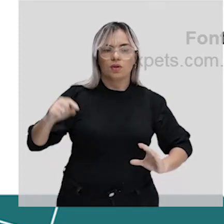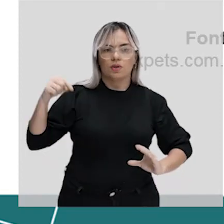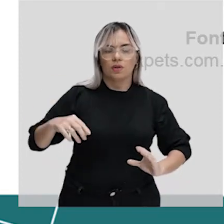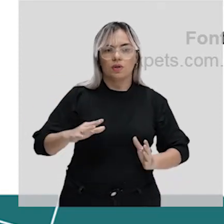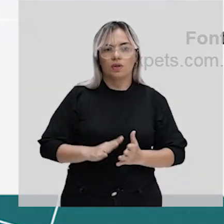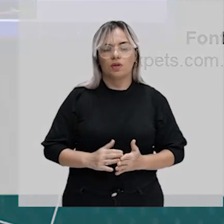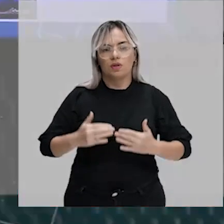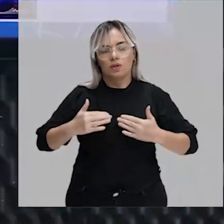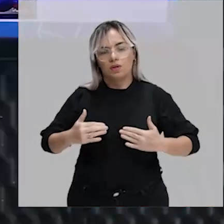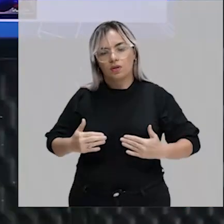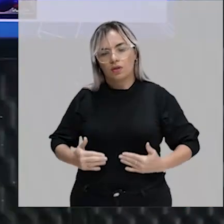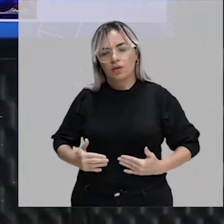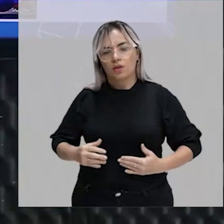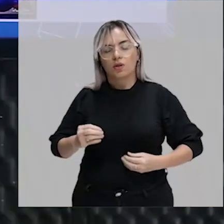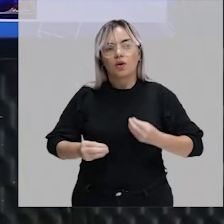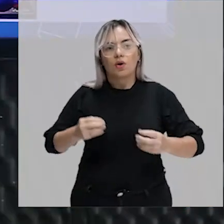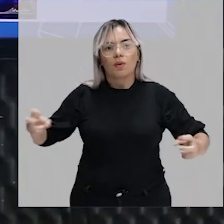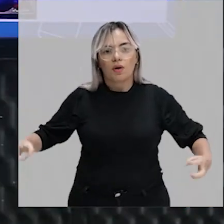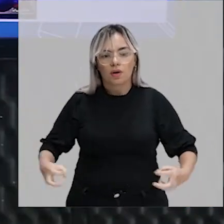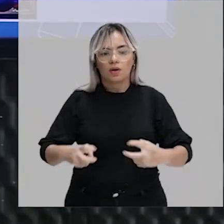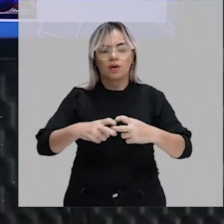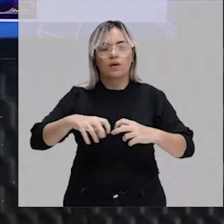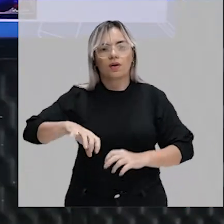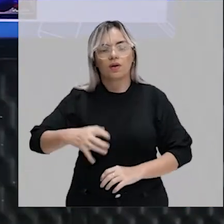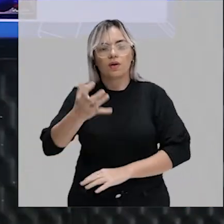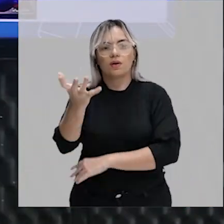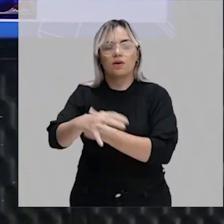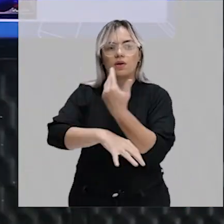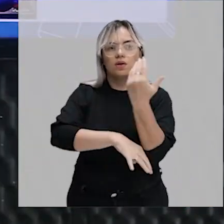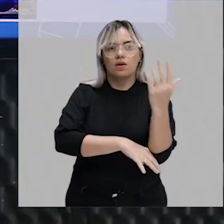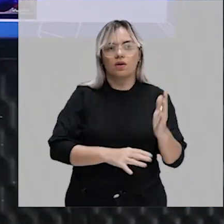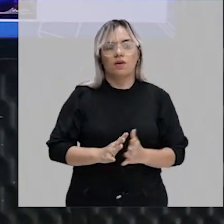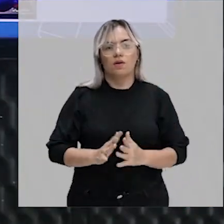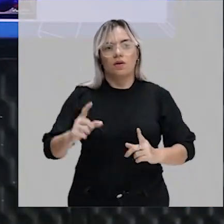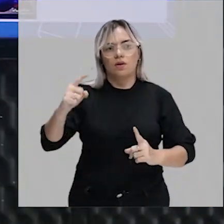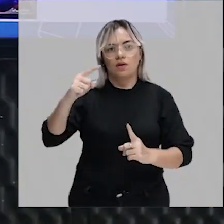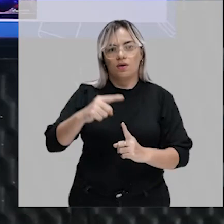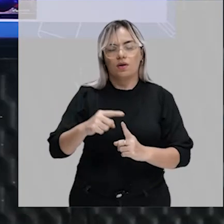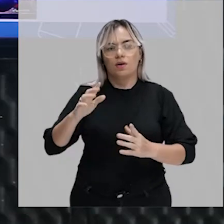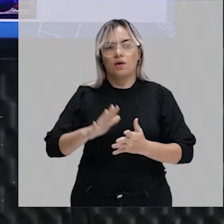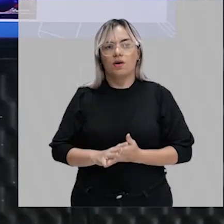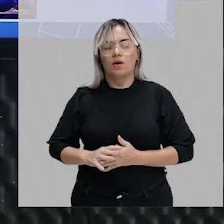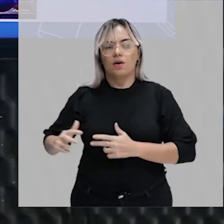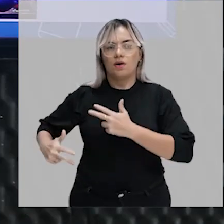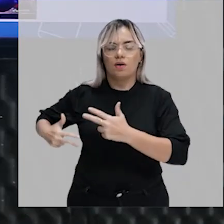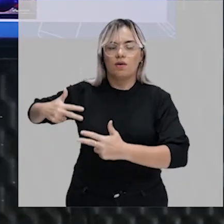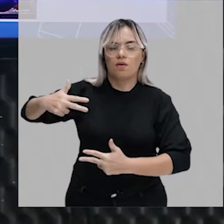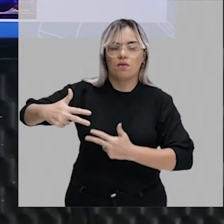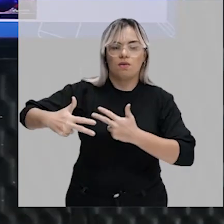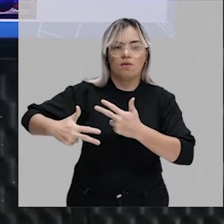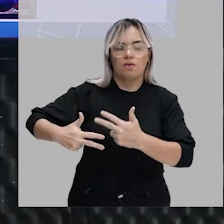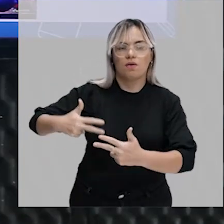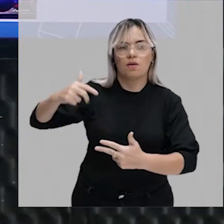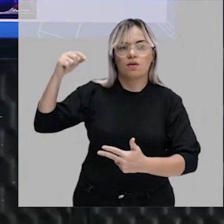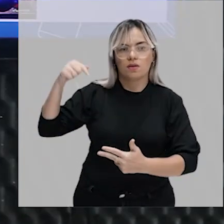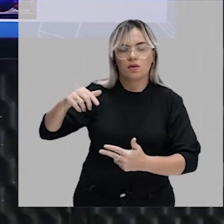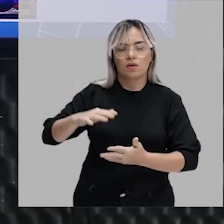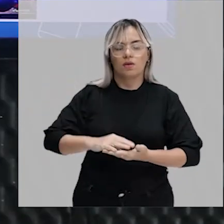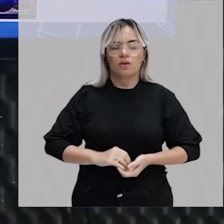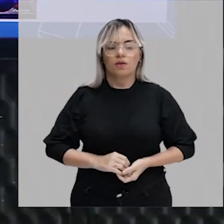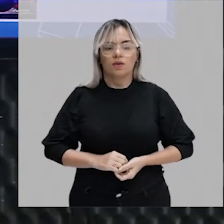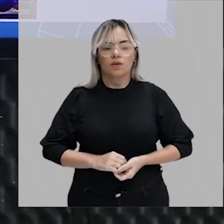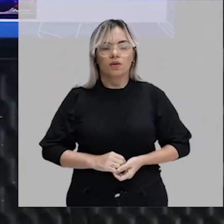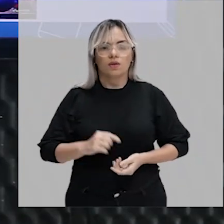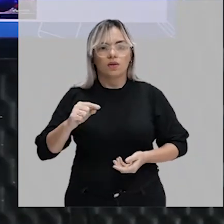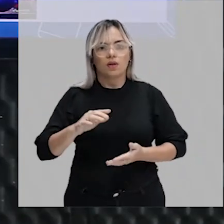na hora do acasalamento. Na natureza existe um mecanismo chamado de seleção natural. O que é a seleção natural? É que